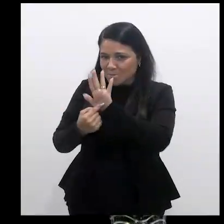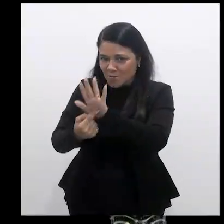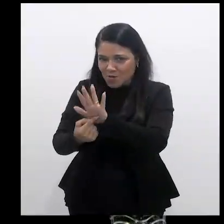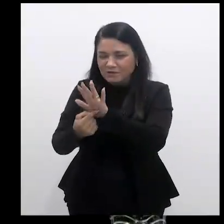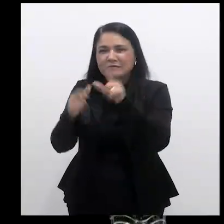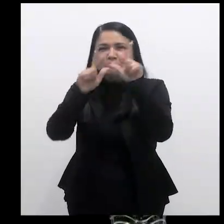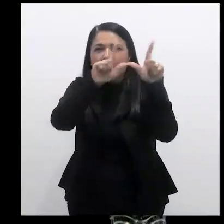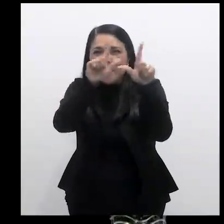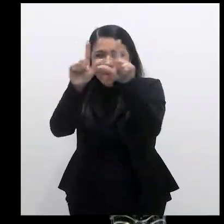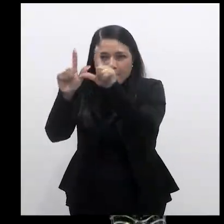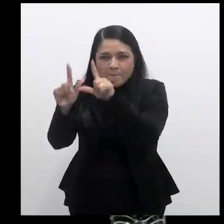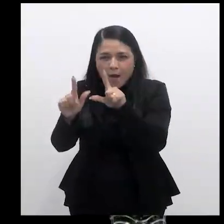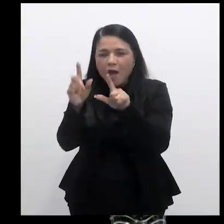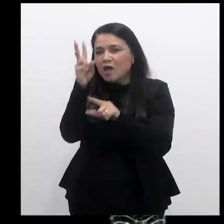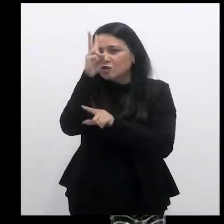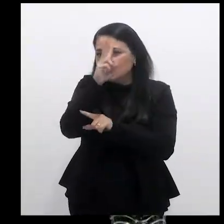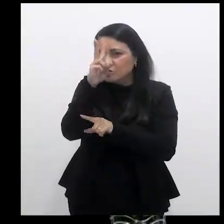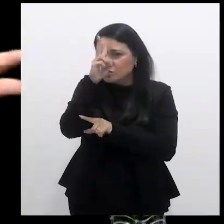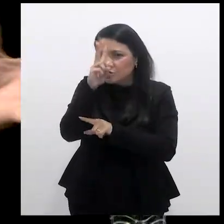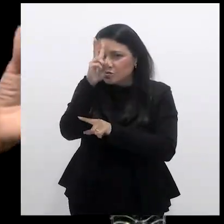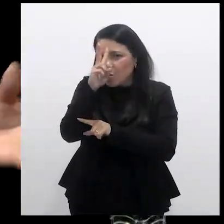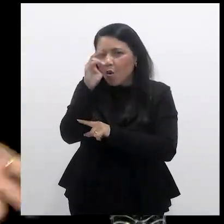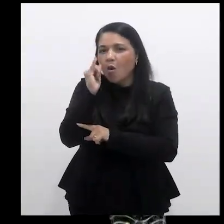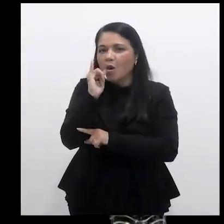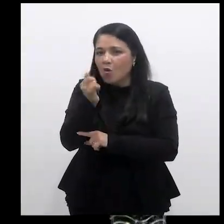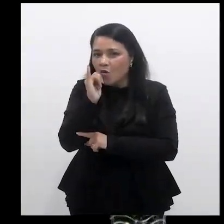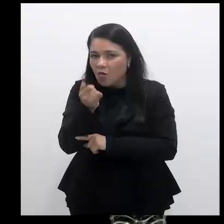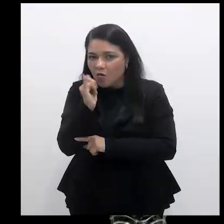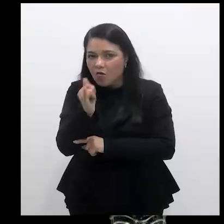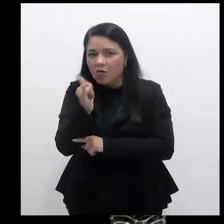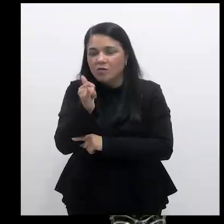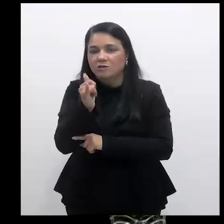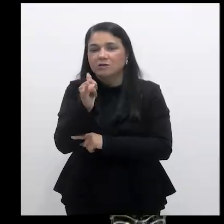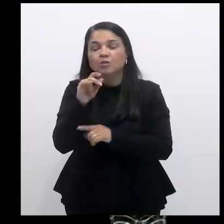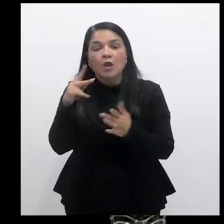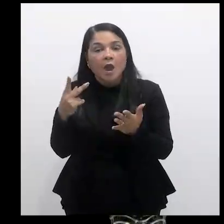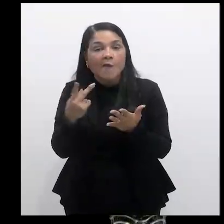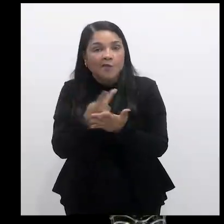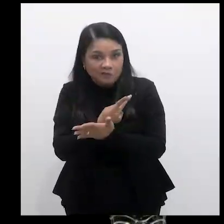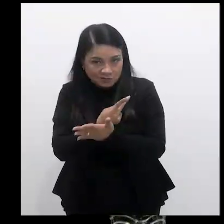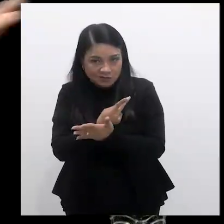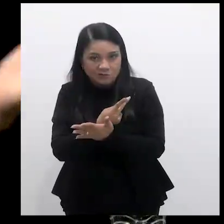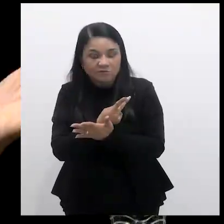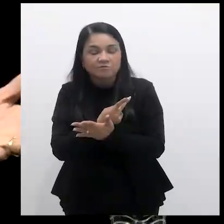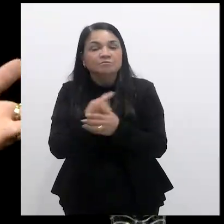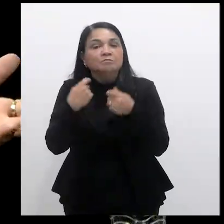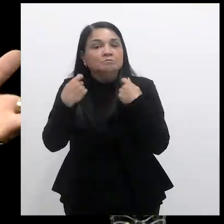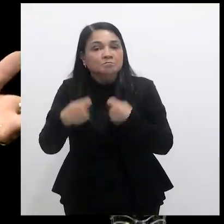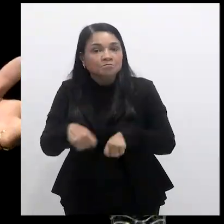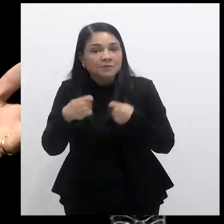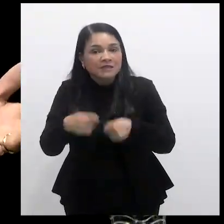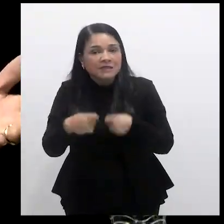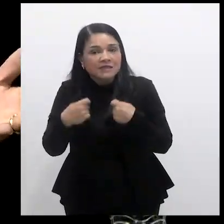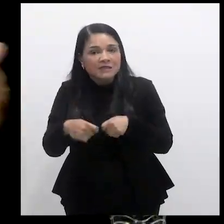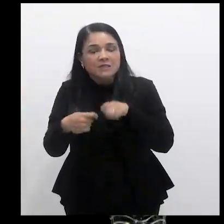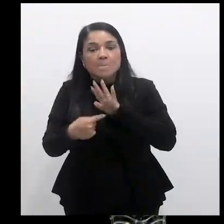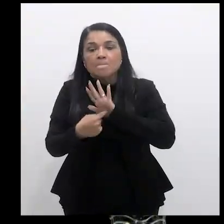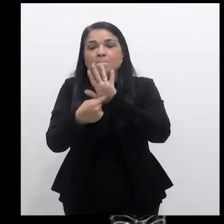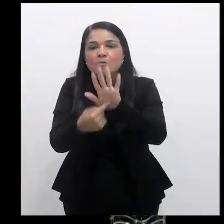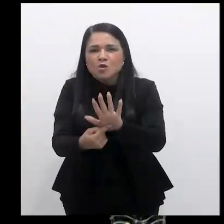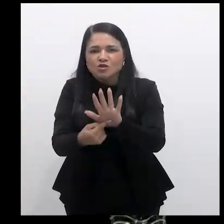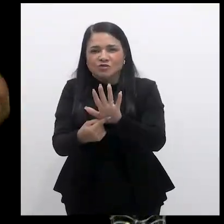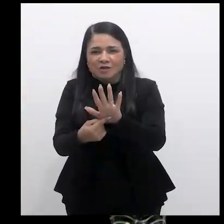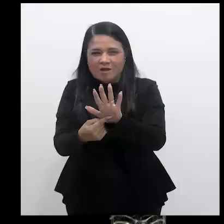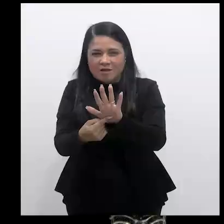tem toda a exposição lá, né, contando a história toda, né, de tudo isso que aconteceu e que a gente precisa,